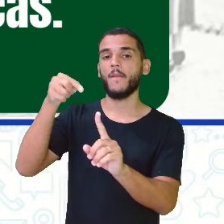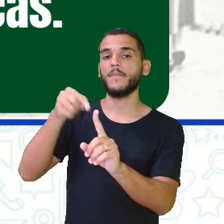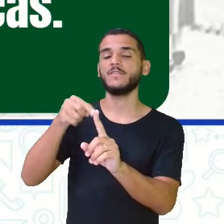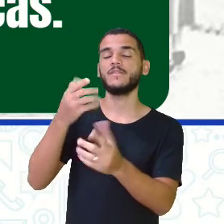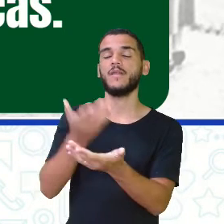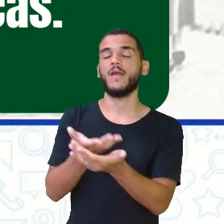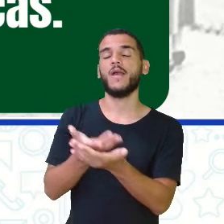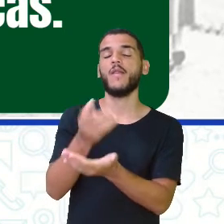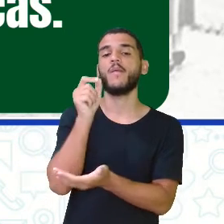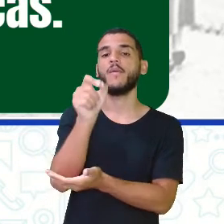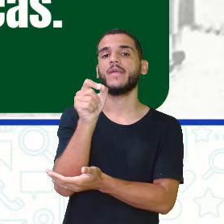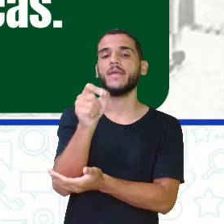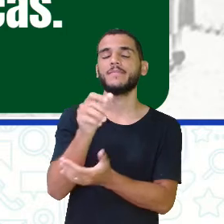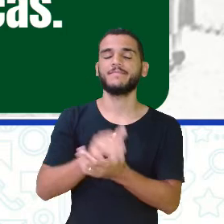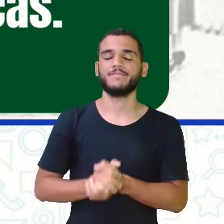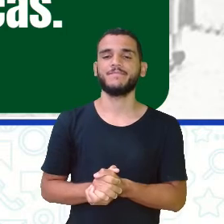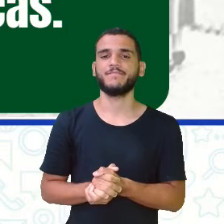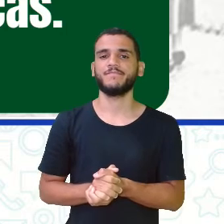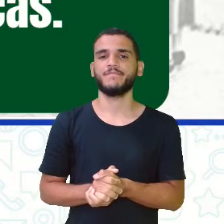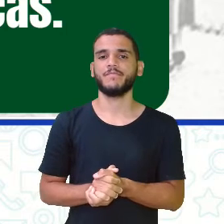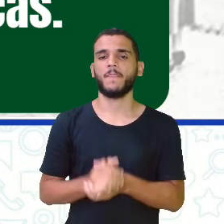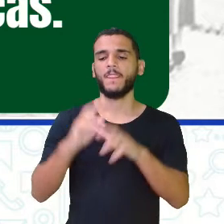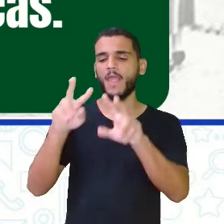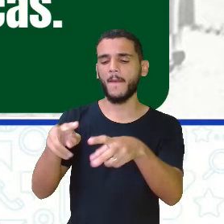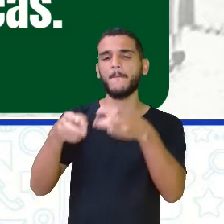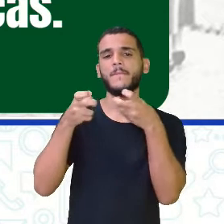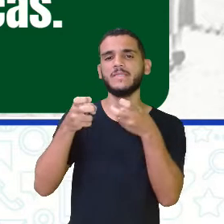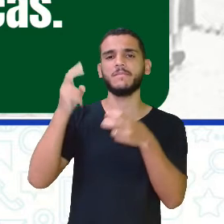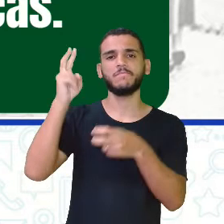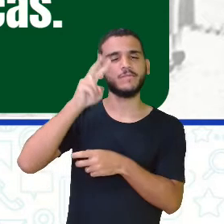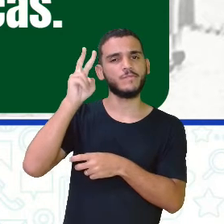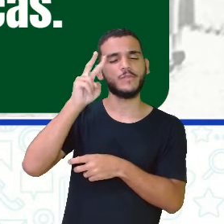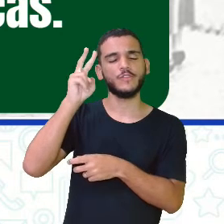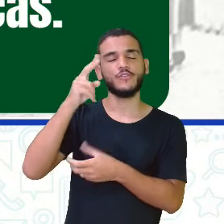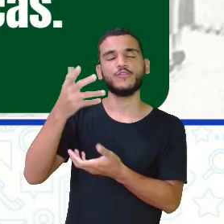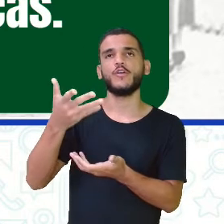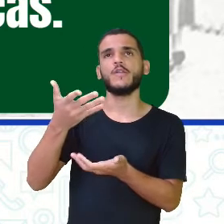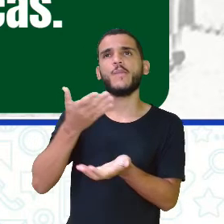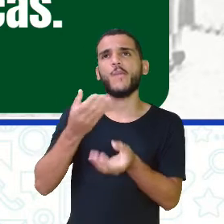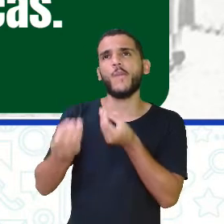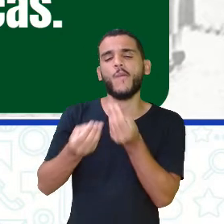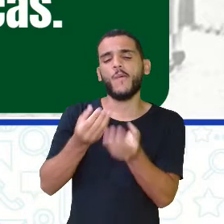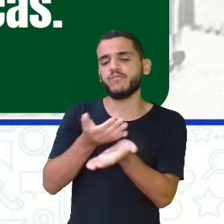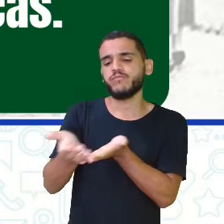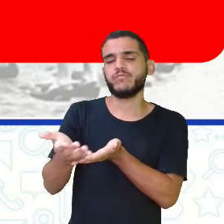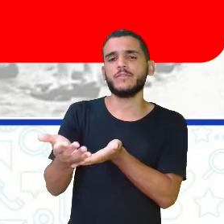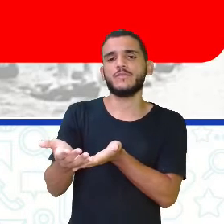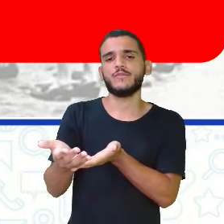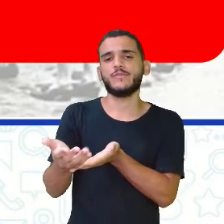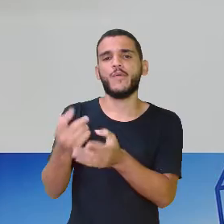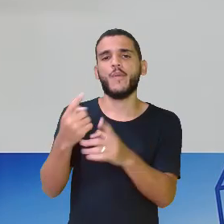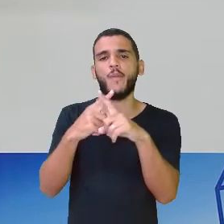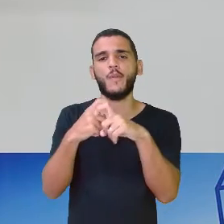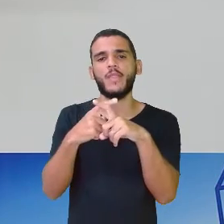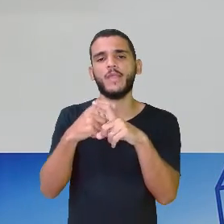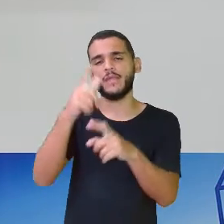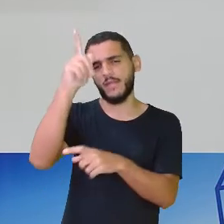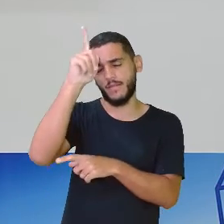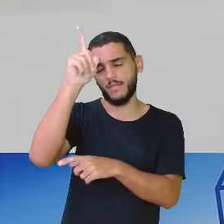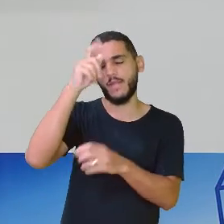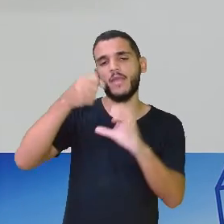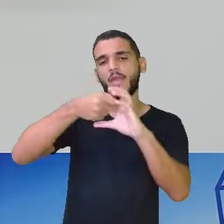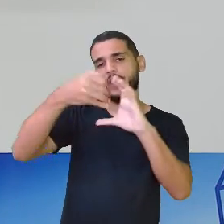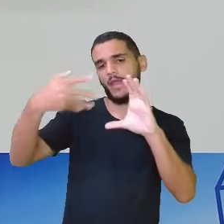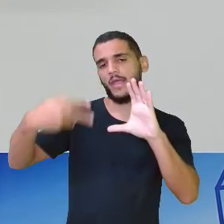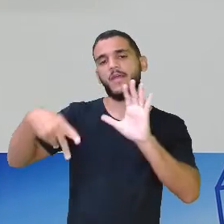nossa aula será o quê? Reconhecer a história das origens do nazismo alemão e suas características, né? Então